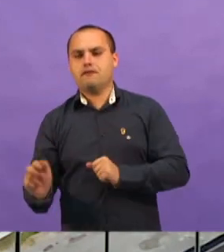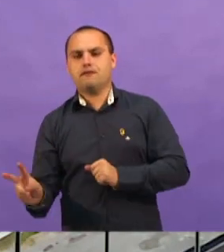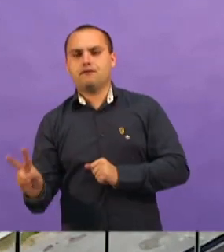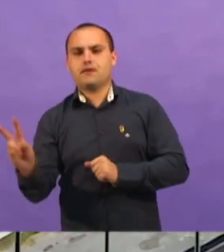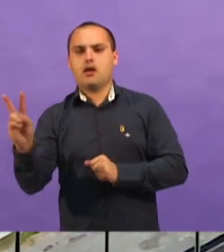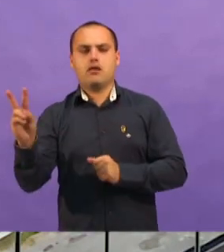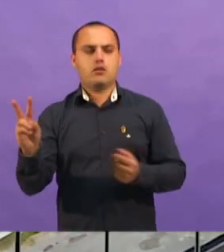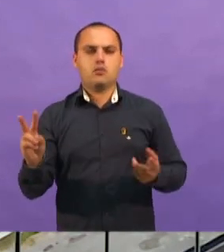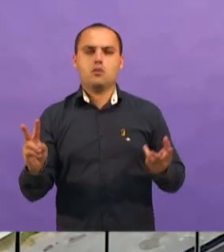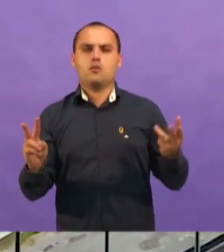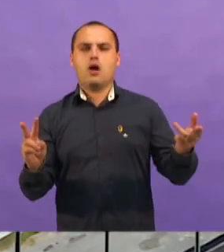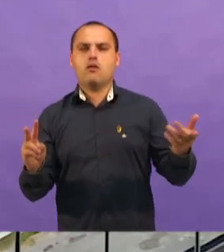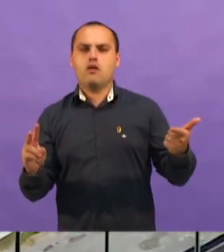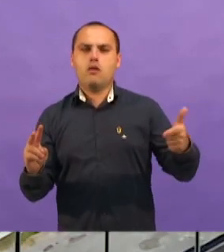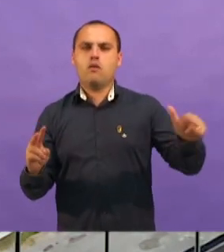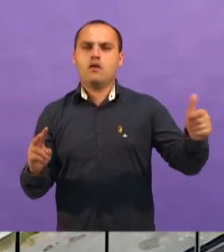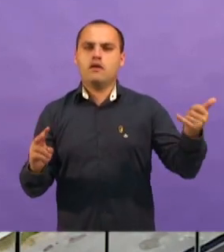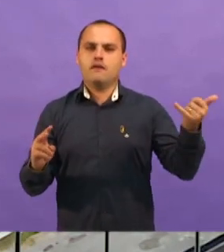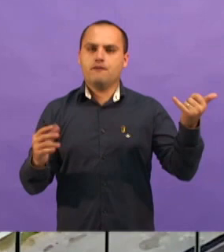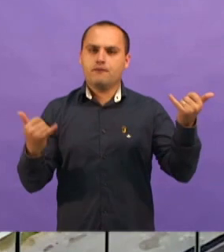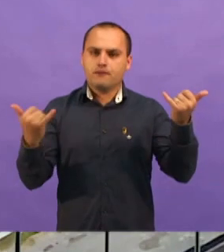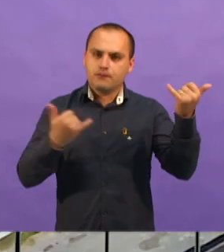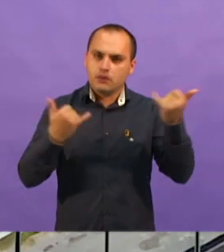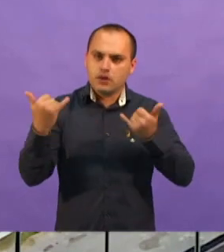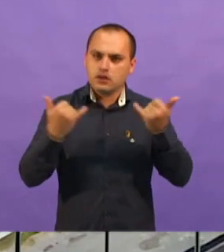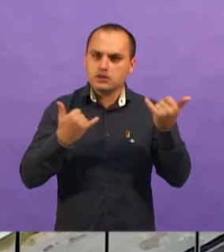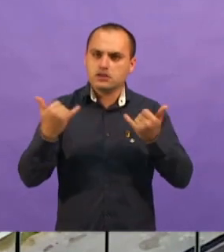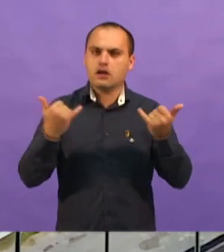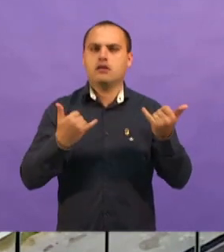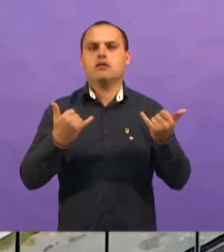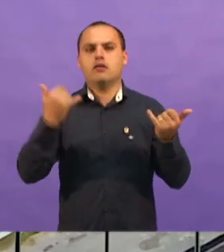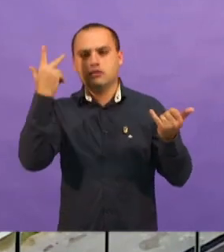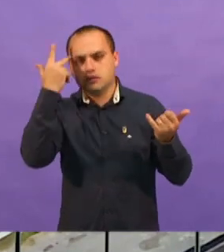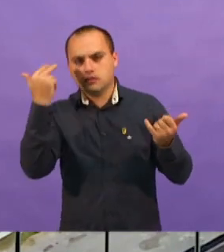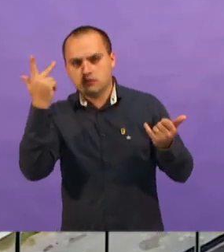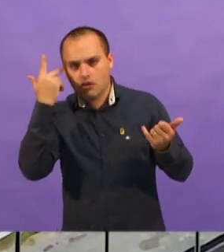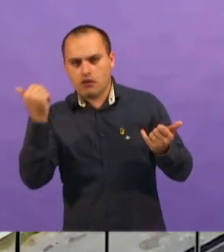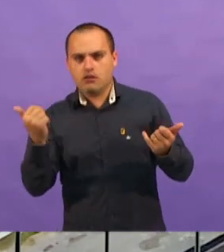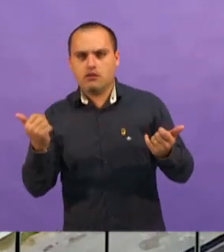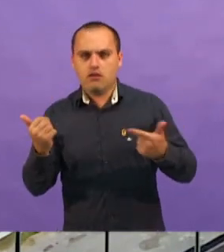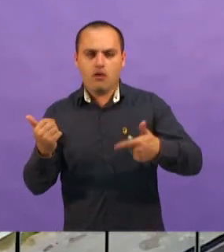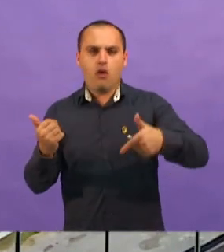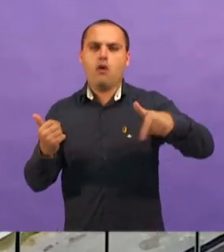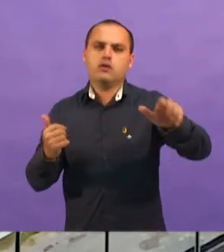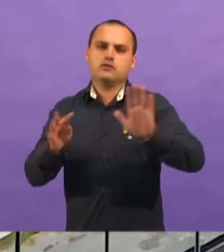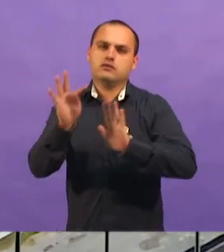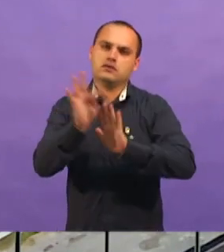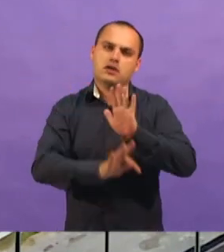enquanto uma informação, a história, como aquele texto que já é mais prosaico, né?